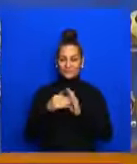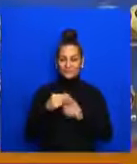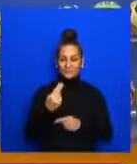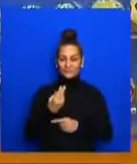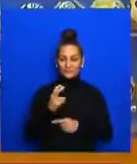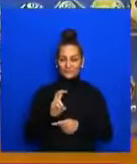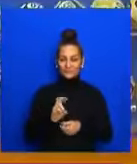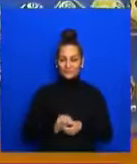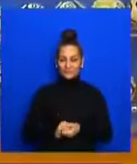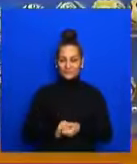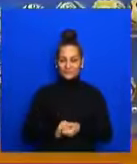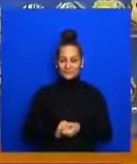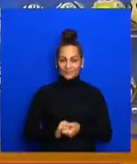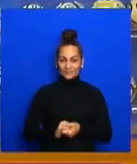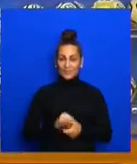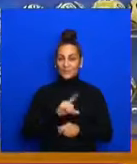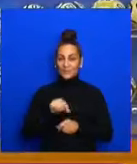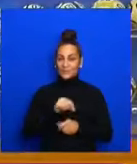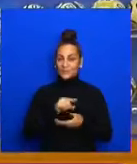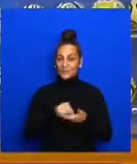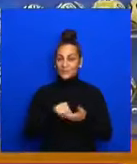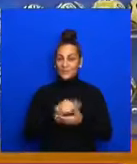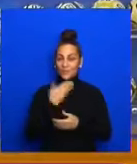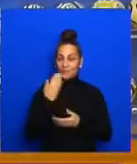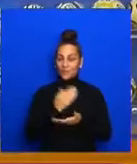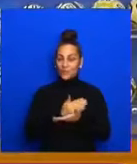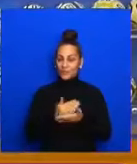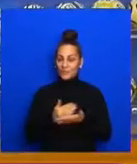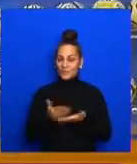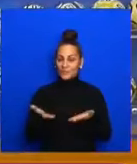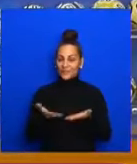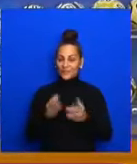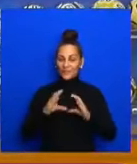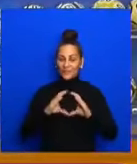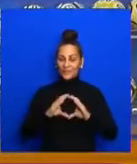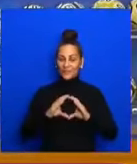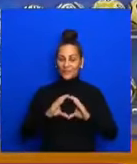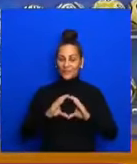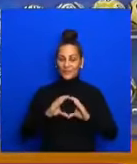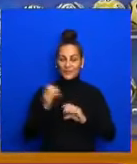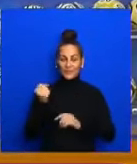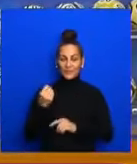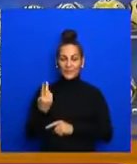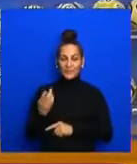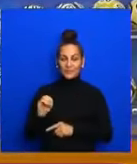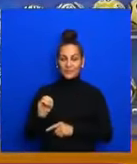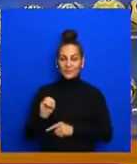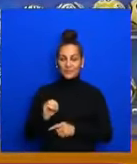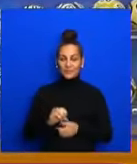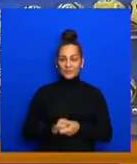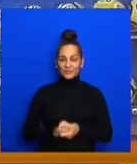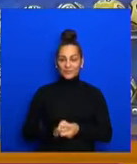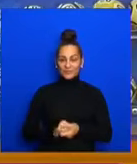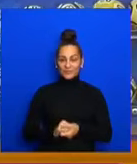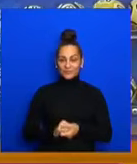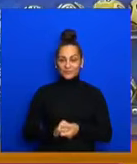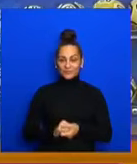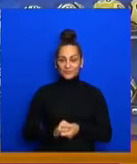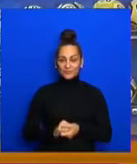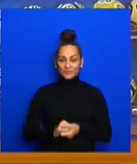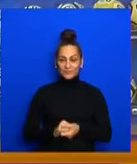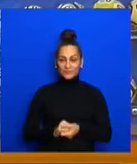01 a 25. O sorteio da Loto Fácil começando. Bola branca, 20. Branca número